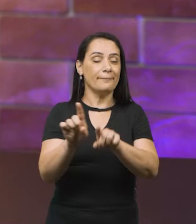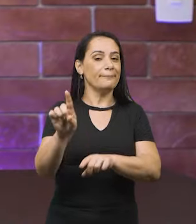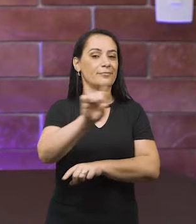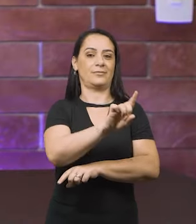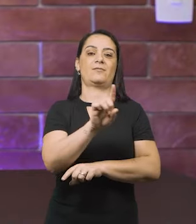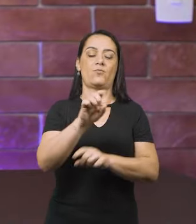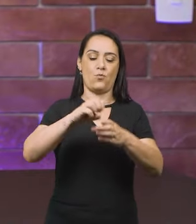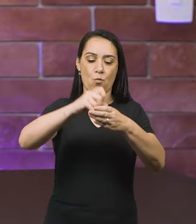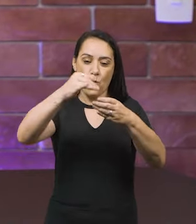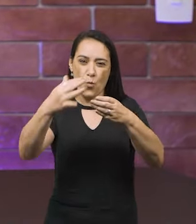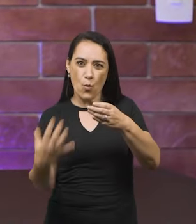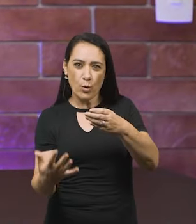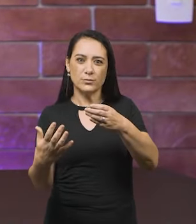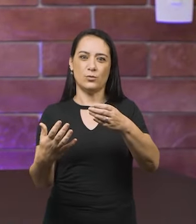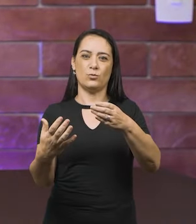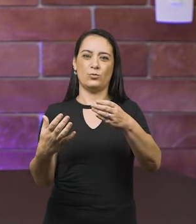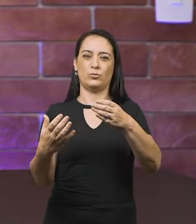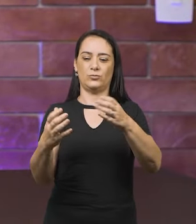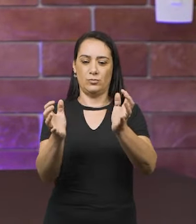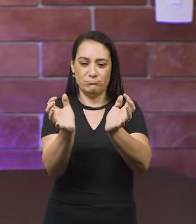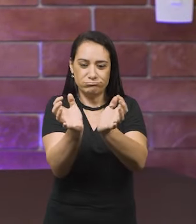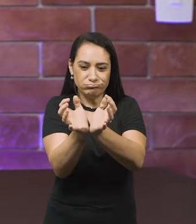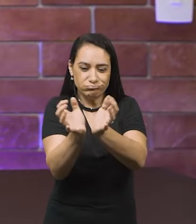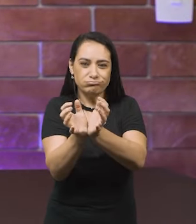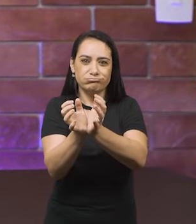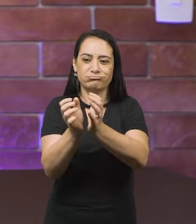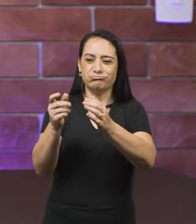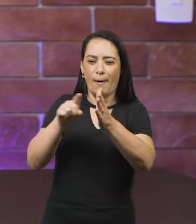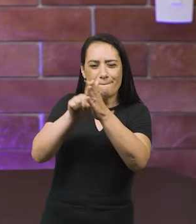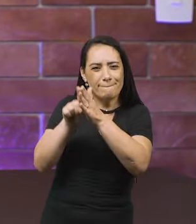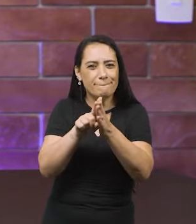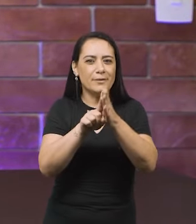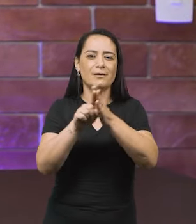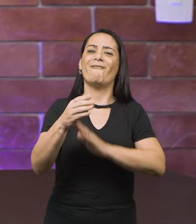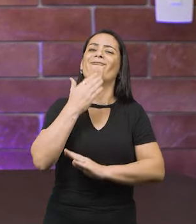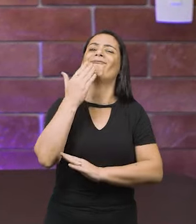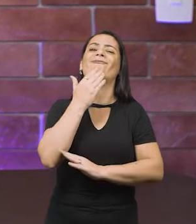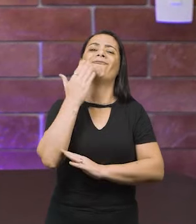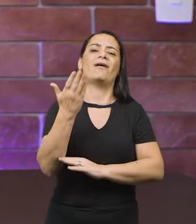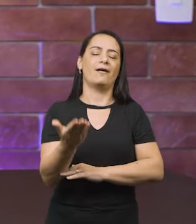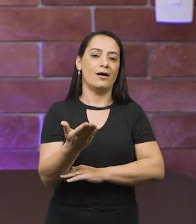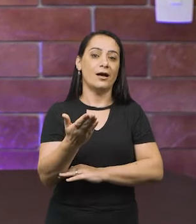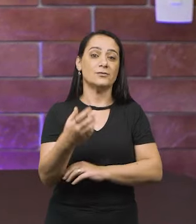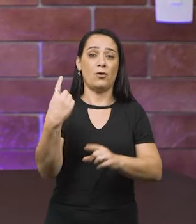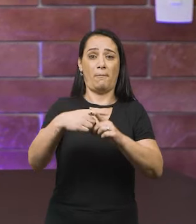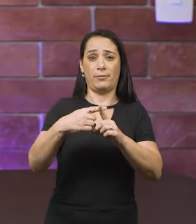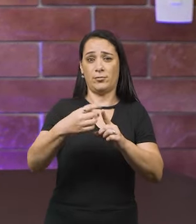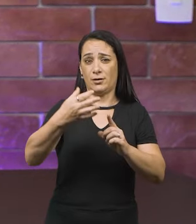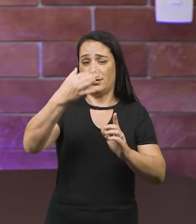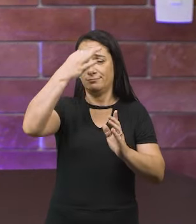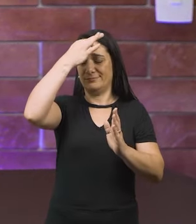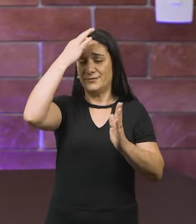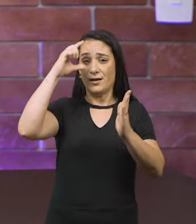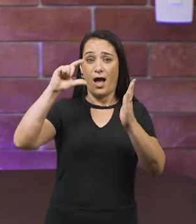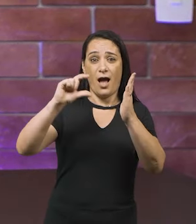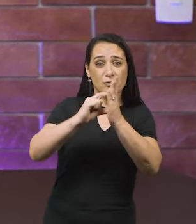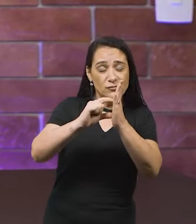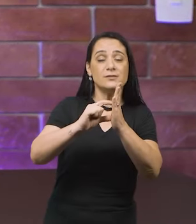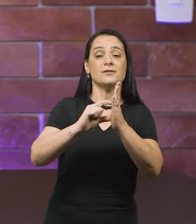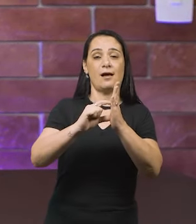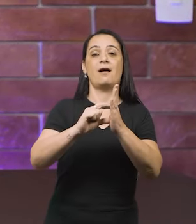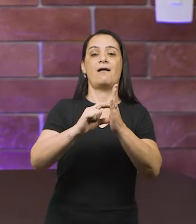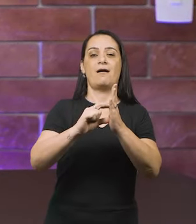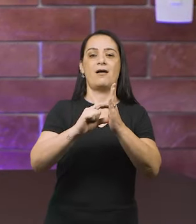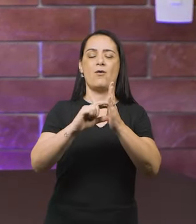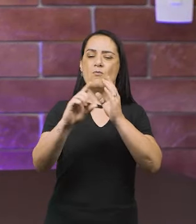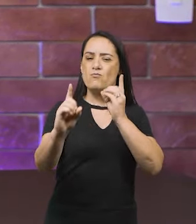precisar. Não apenas isso, pesquisar o conteúdo certo dentro da galeria é um processo fácil com o Adobe Sensei,